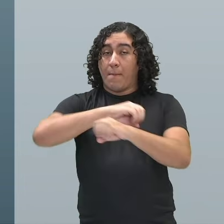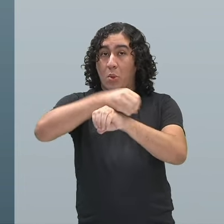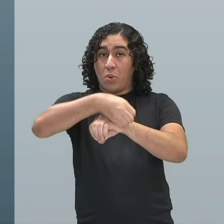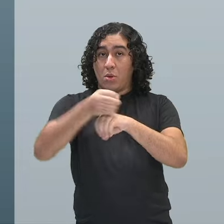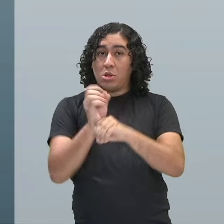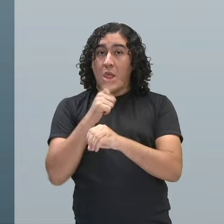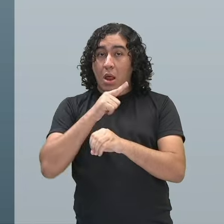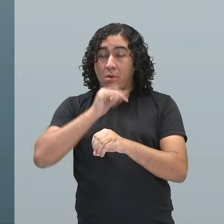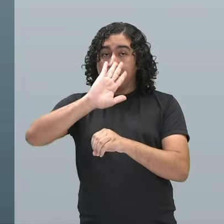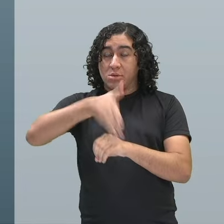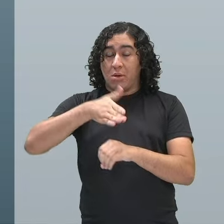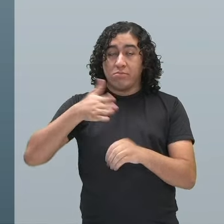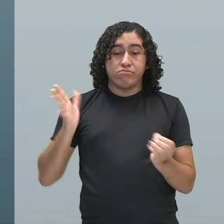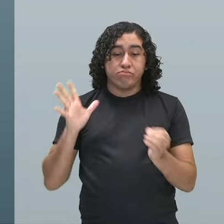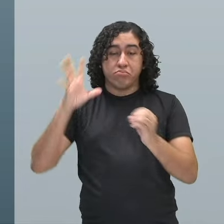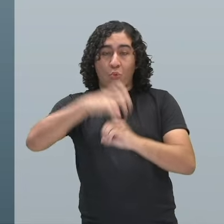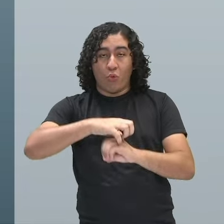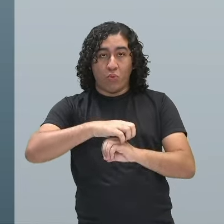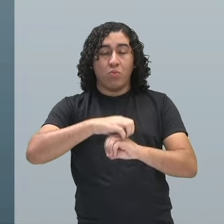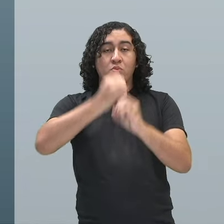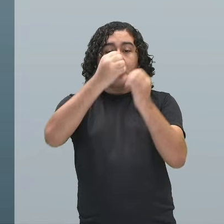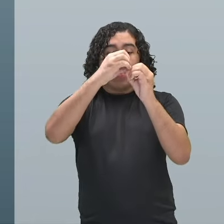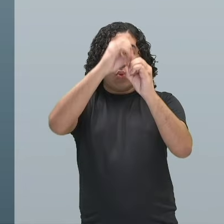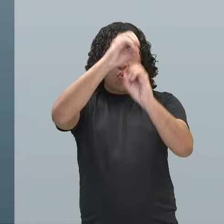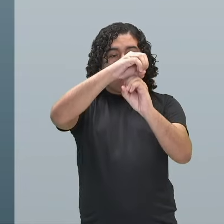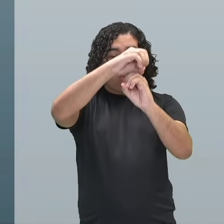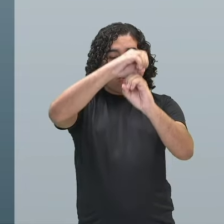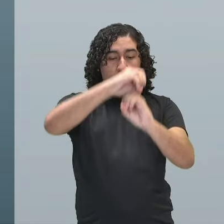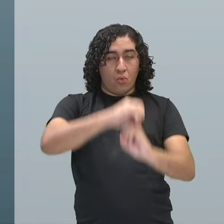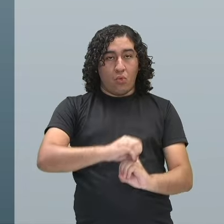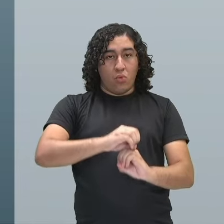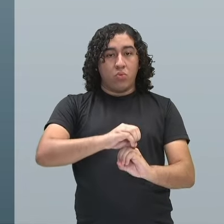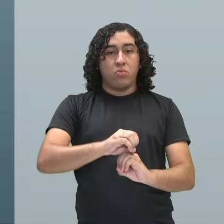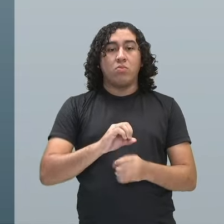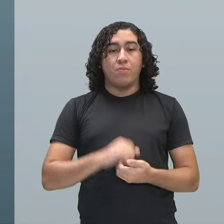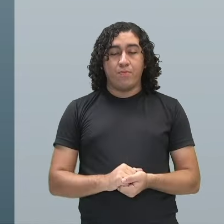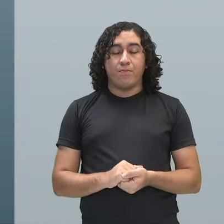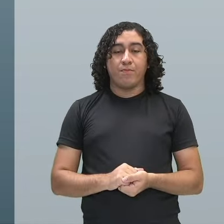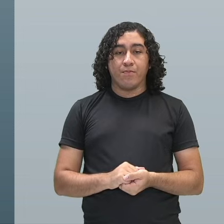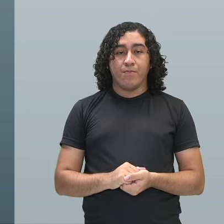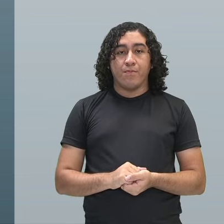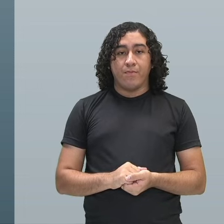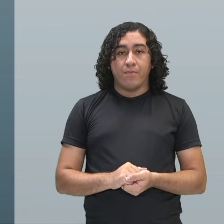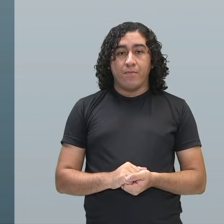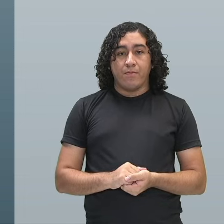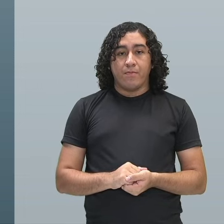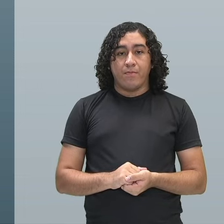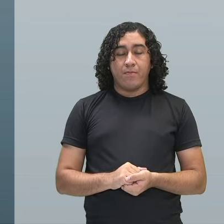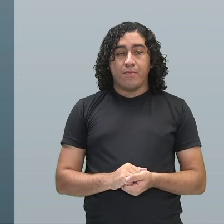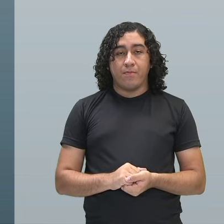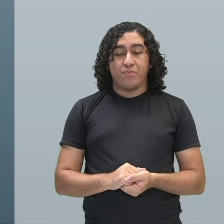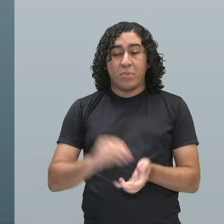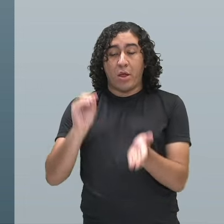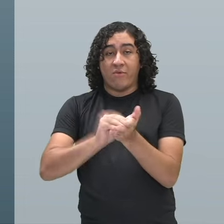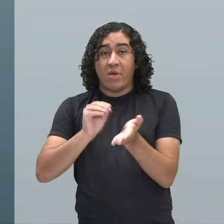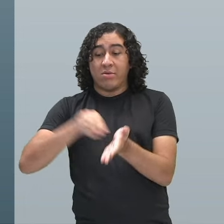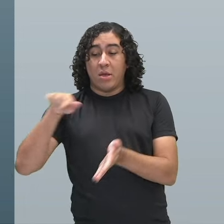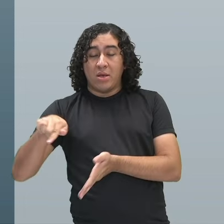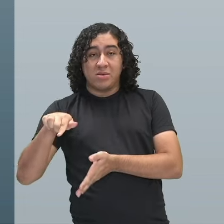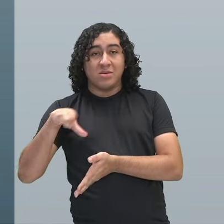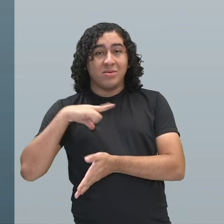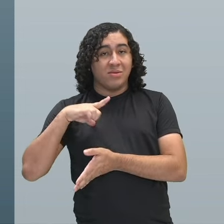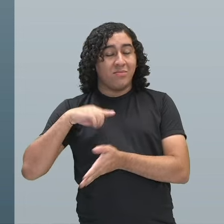está vendo, sendo, né, rodeando aí os átomos, e o que sobra vai virar